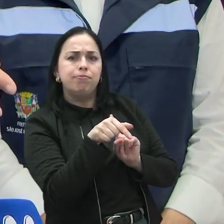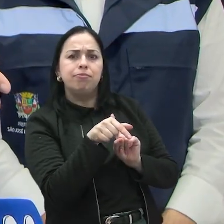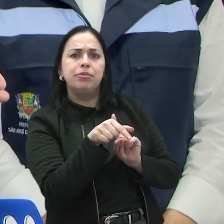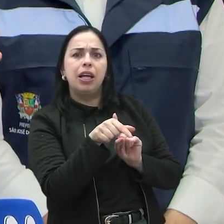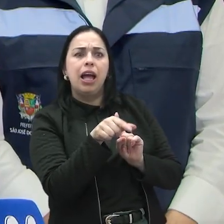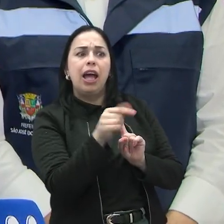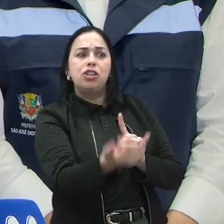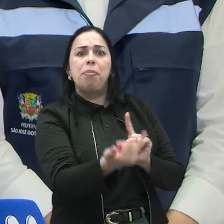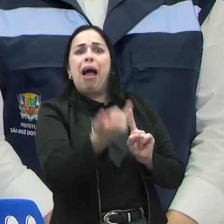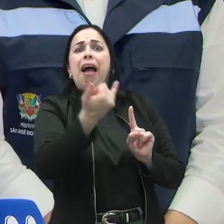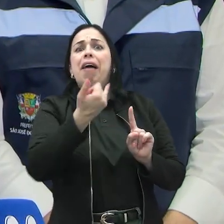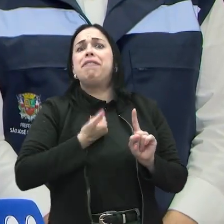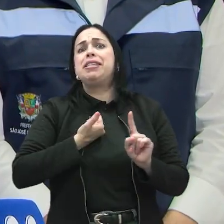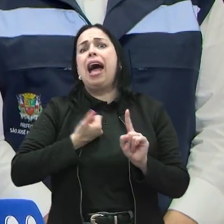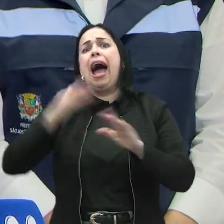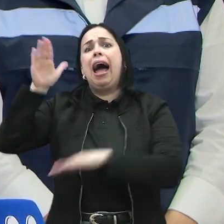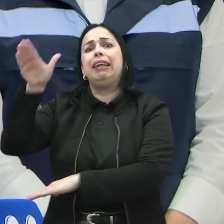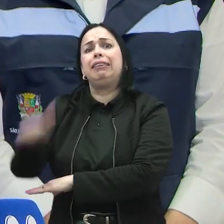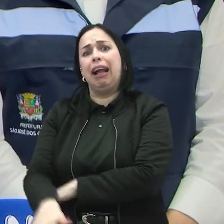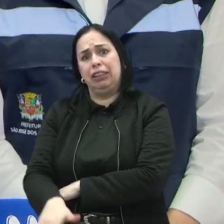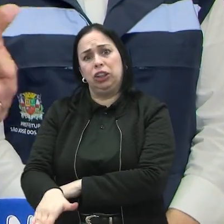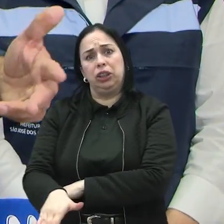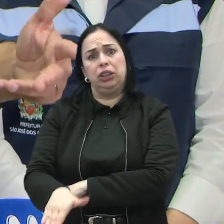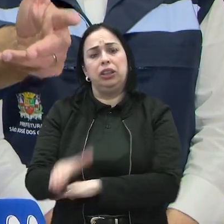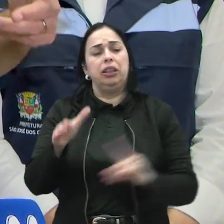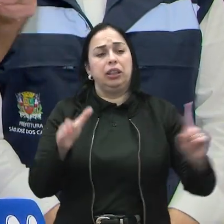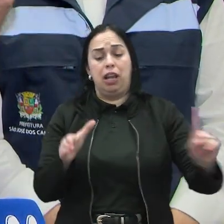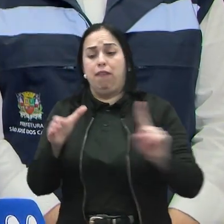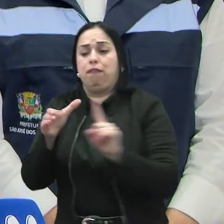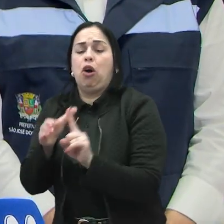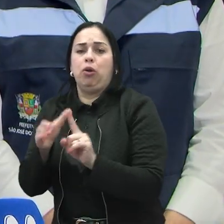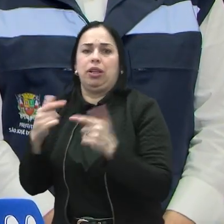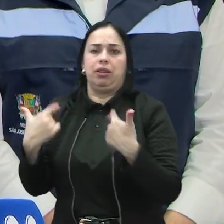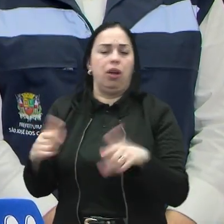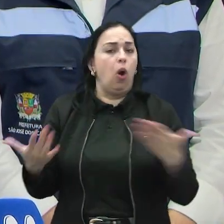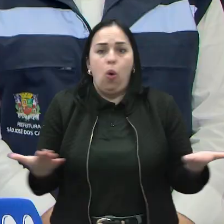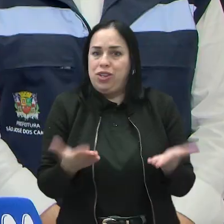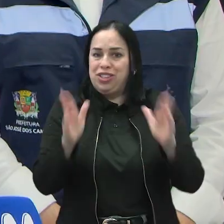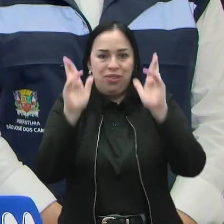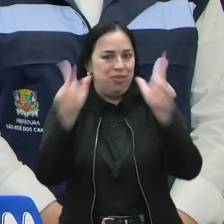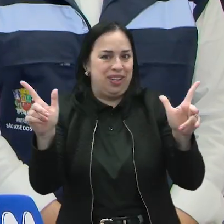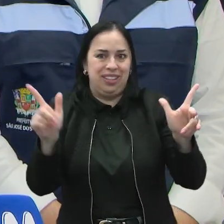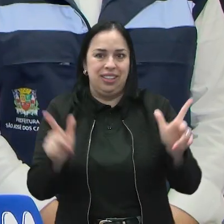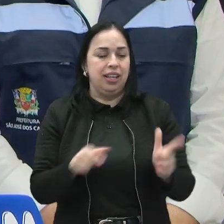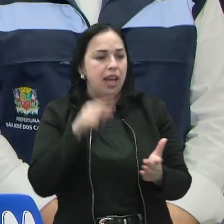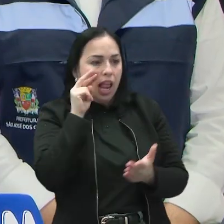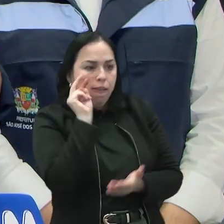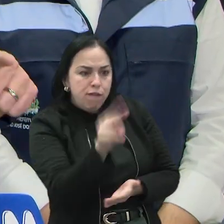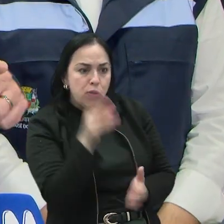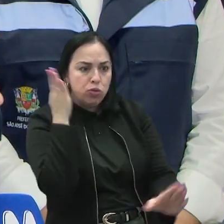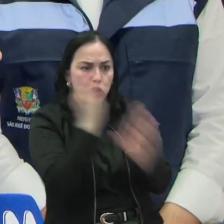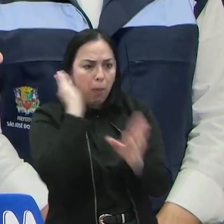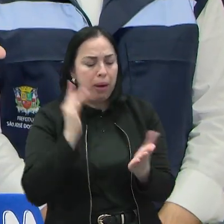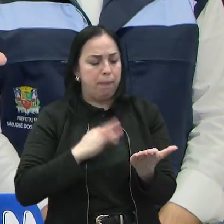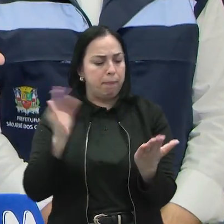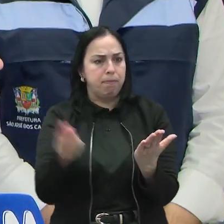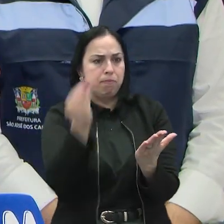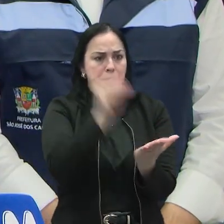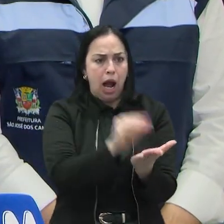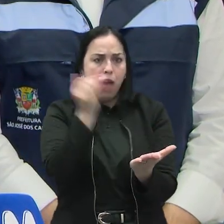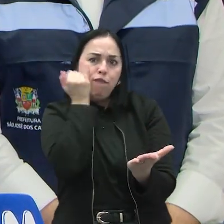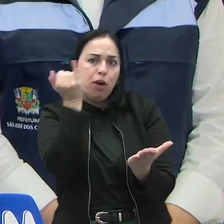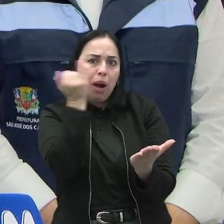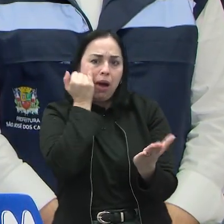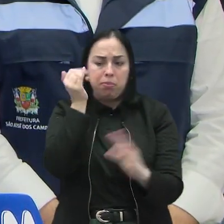algo, mas ele só vai nos dar esse retorno no final do dia, quando ele retorna para sua base. Hoje não mais. Já avistou, colocou